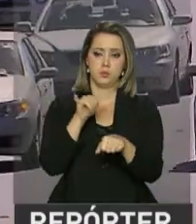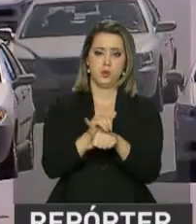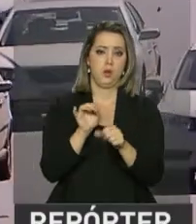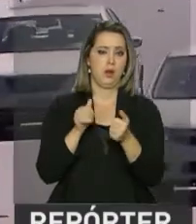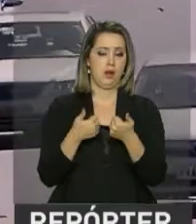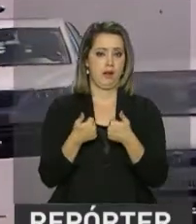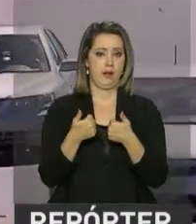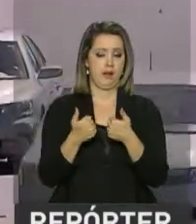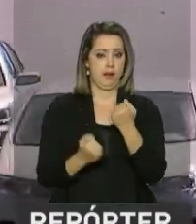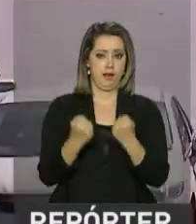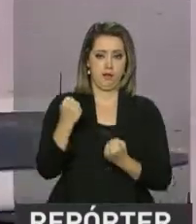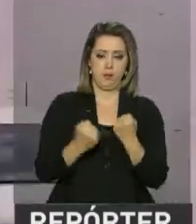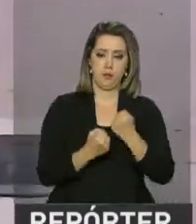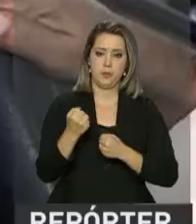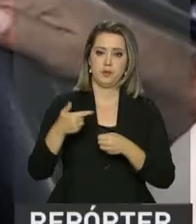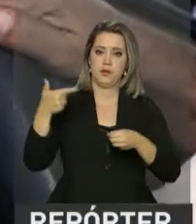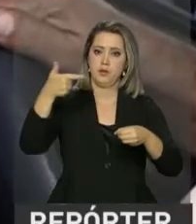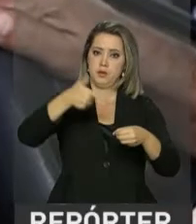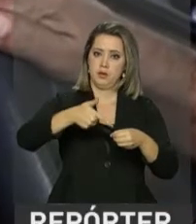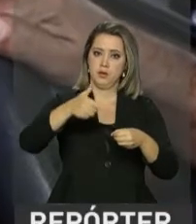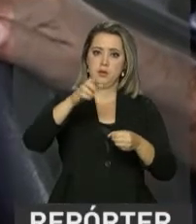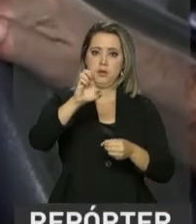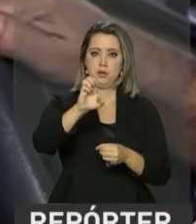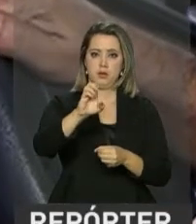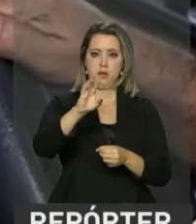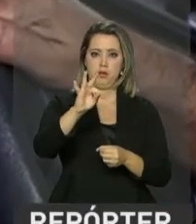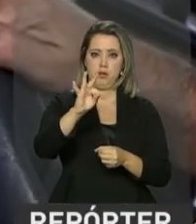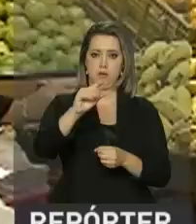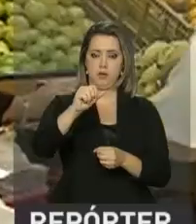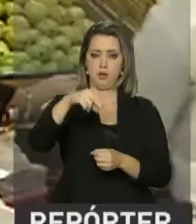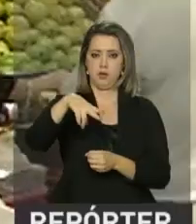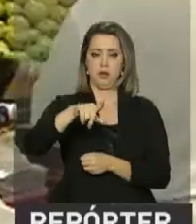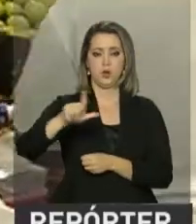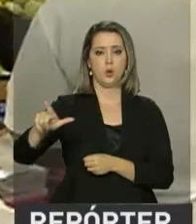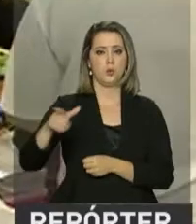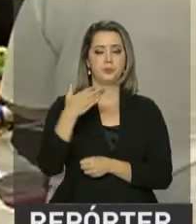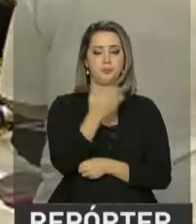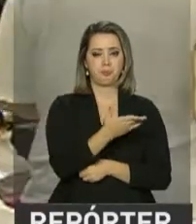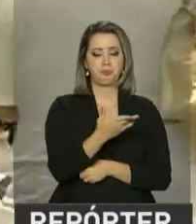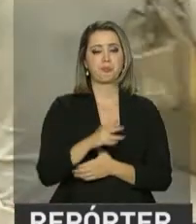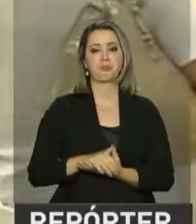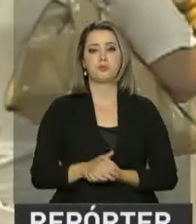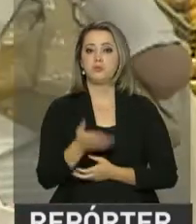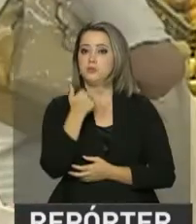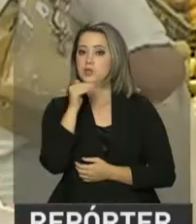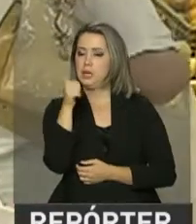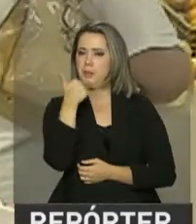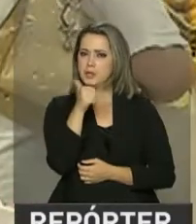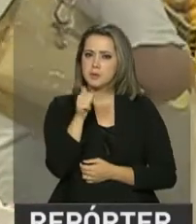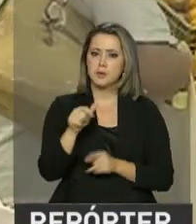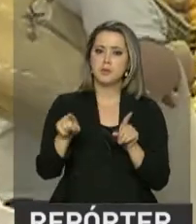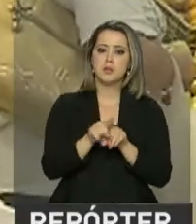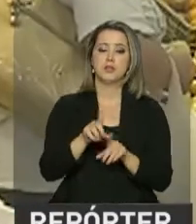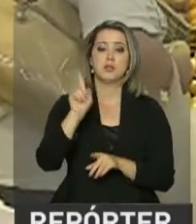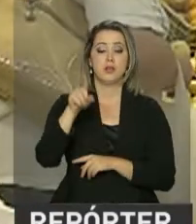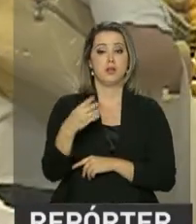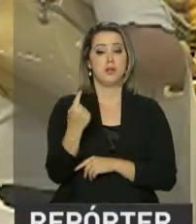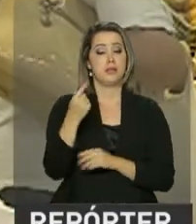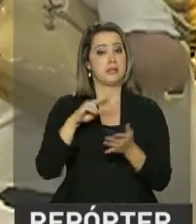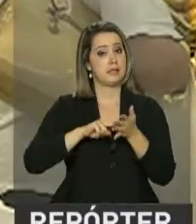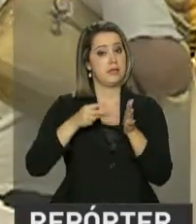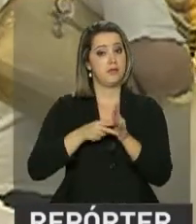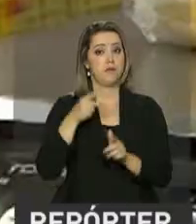automóveis e no litro do etanol gastando menos e menos já o grupo alimentos e bebidas responsável por um quarto das despesas